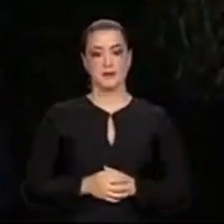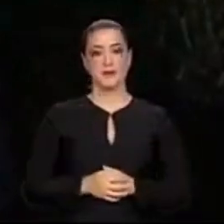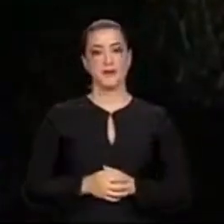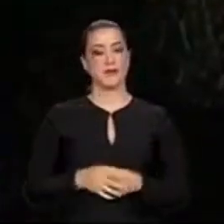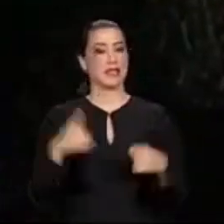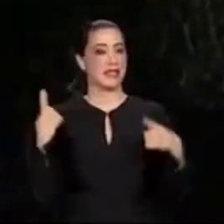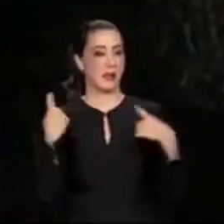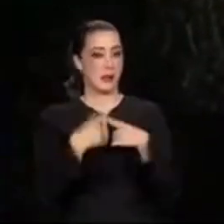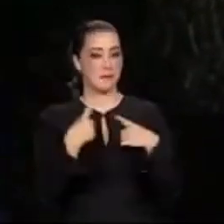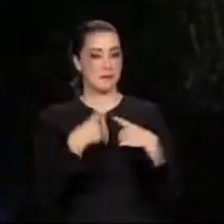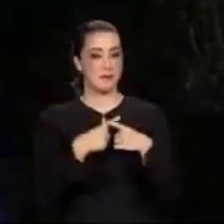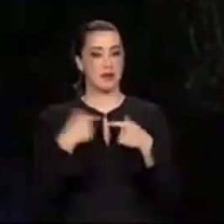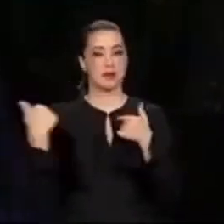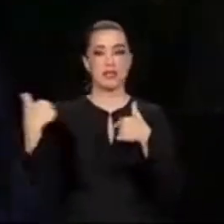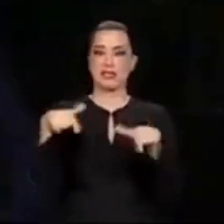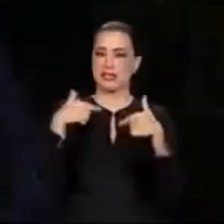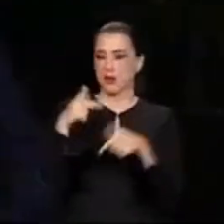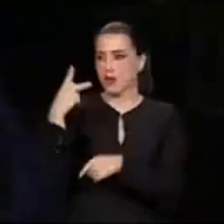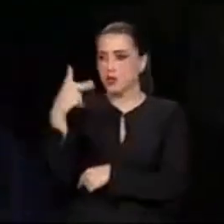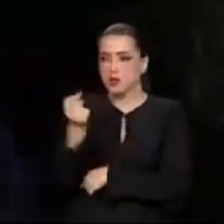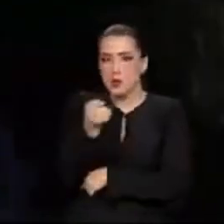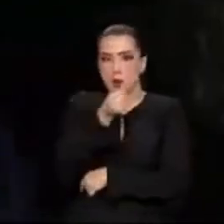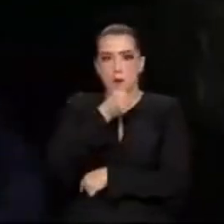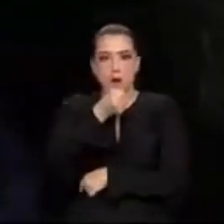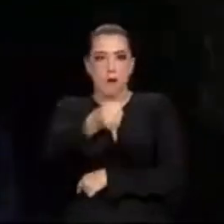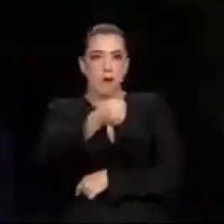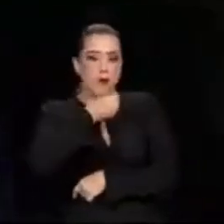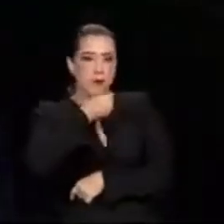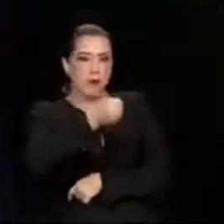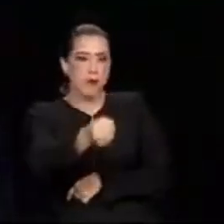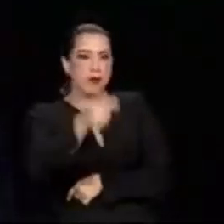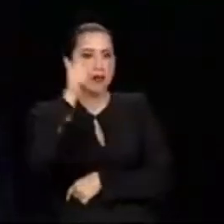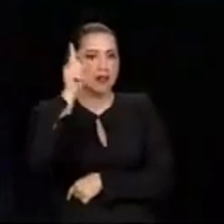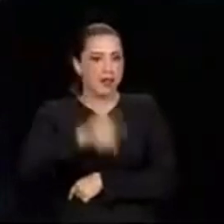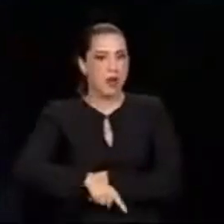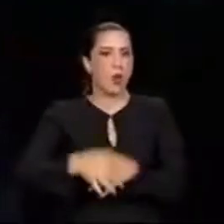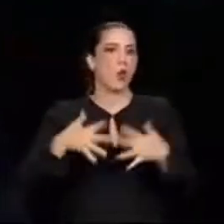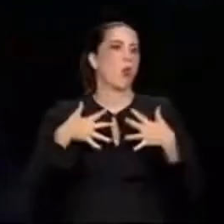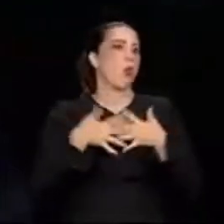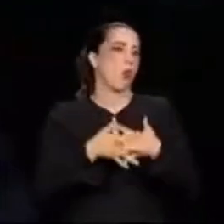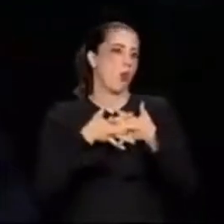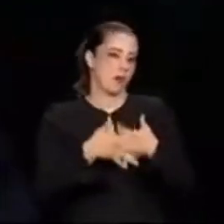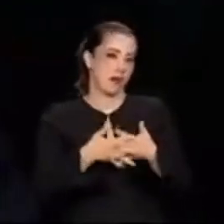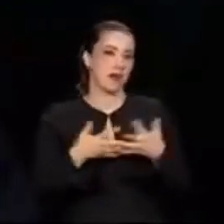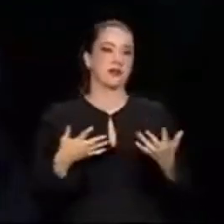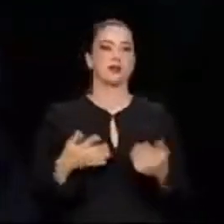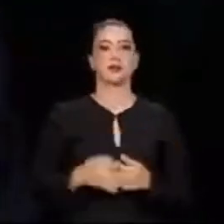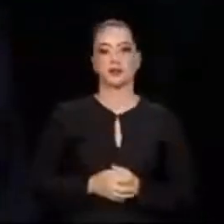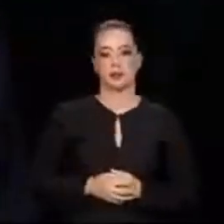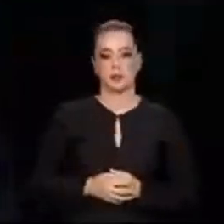porque essa função de jornalista deve ser muito complicada